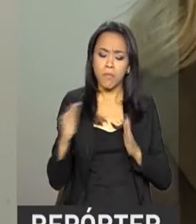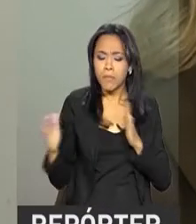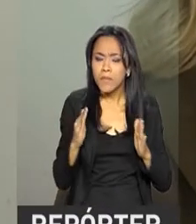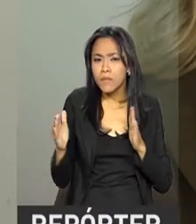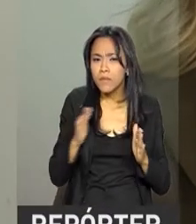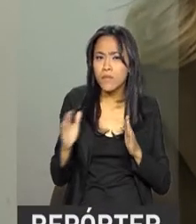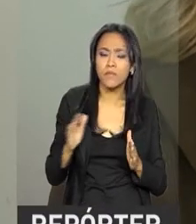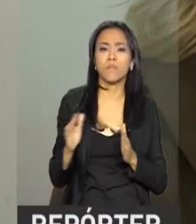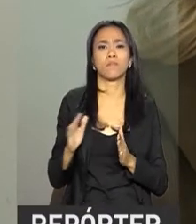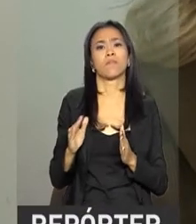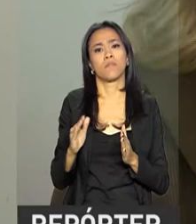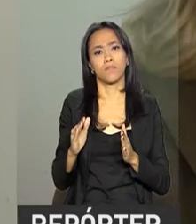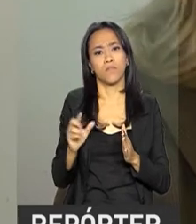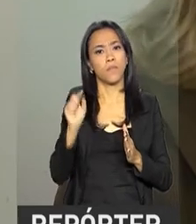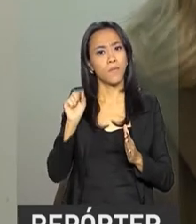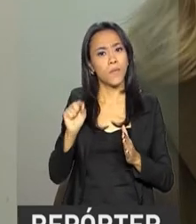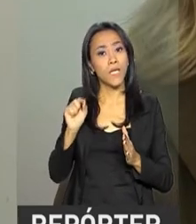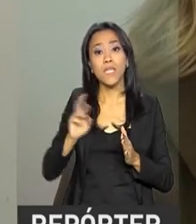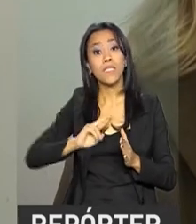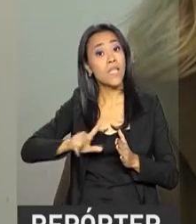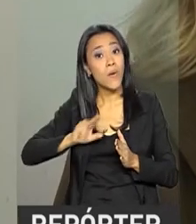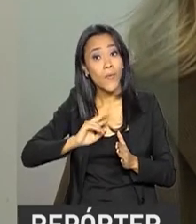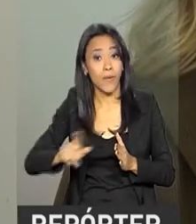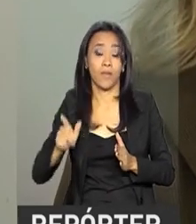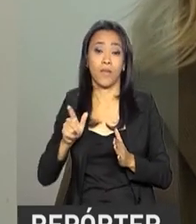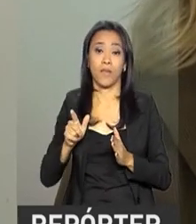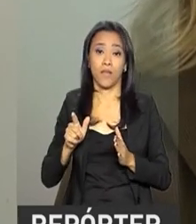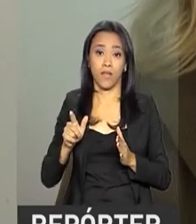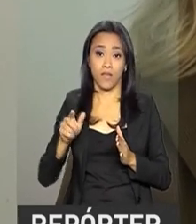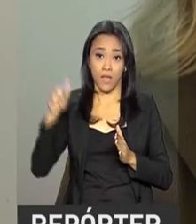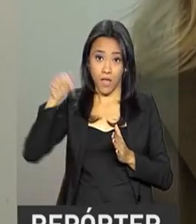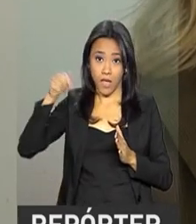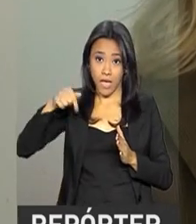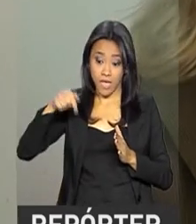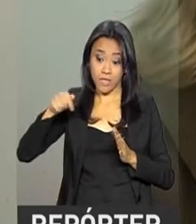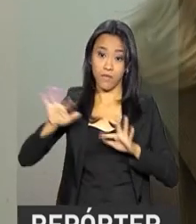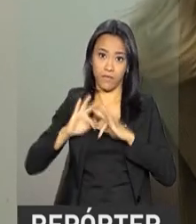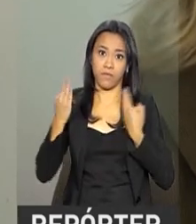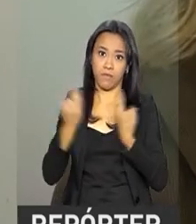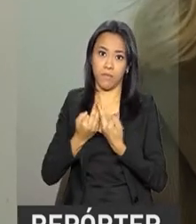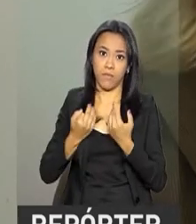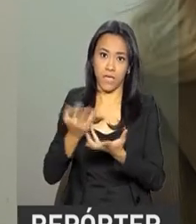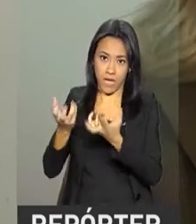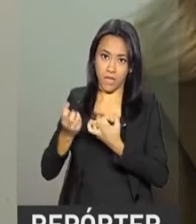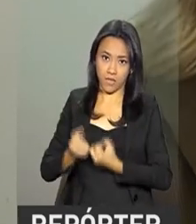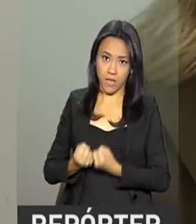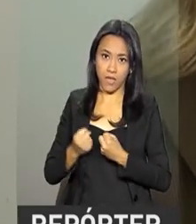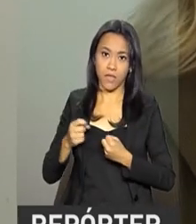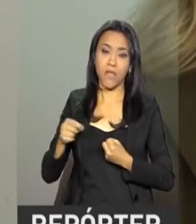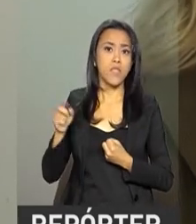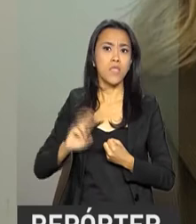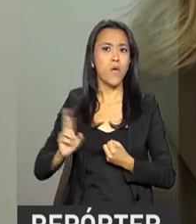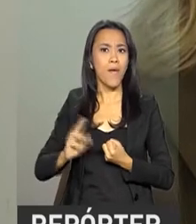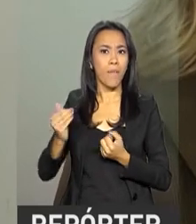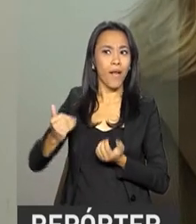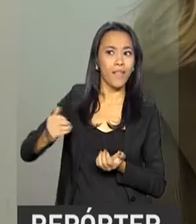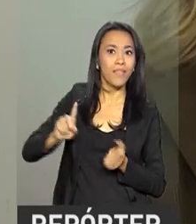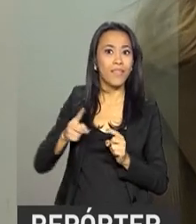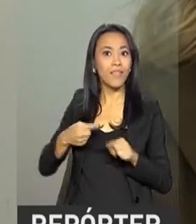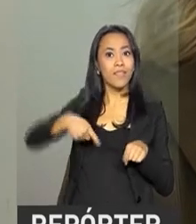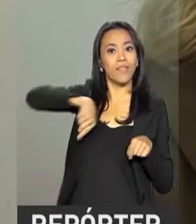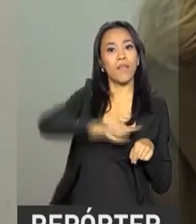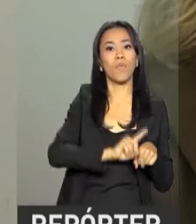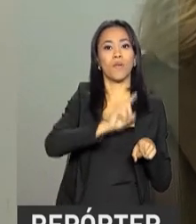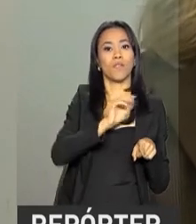da habilitação, de que não é, o família acolhedora, ele não é... É nenhum passo para adoção, ele não